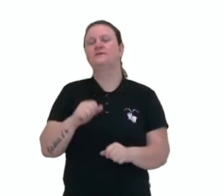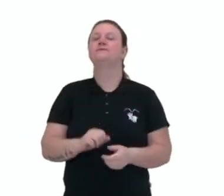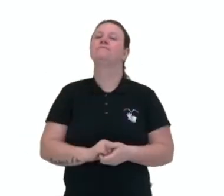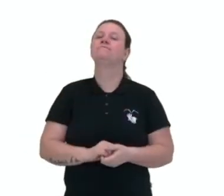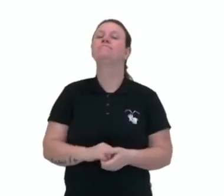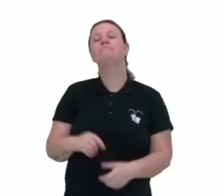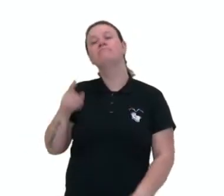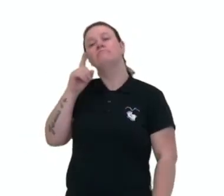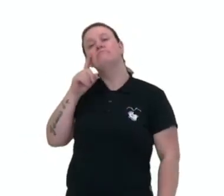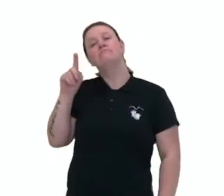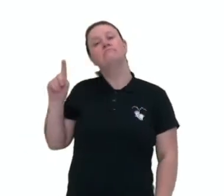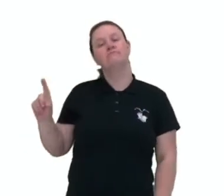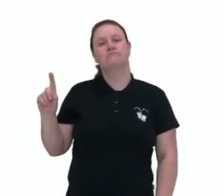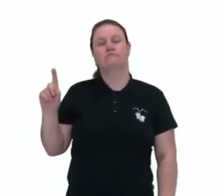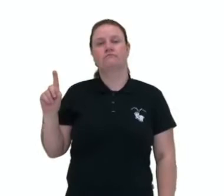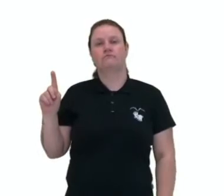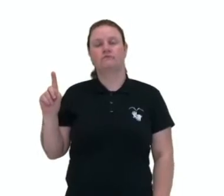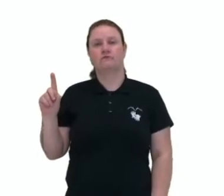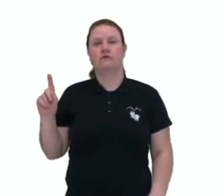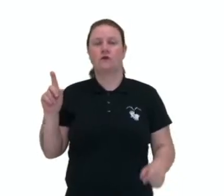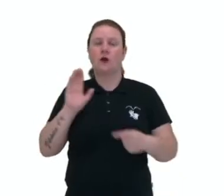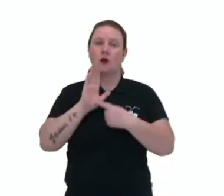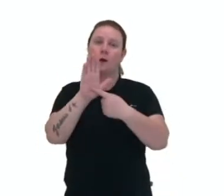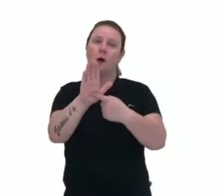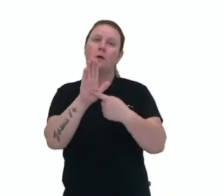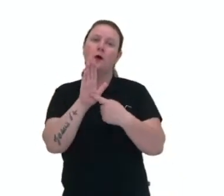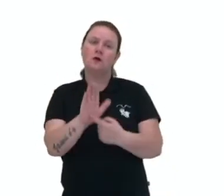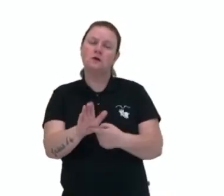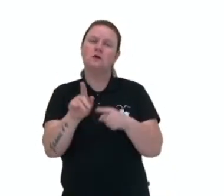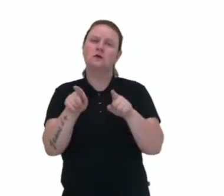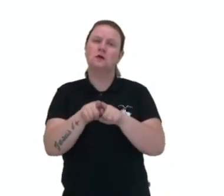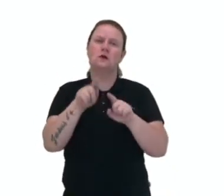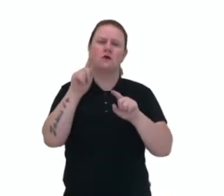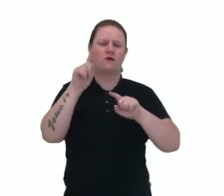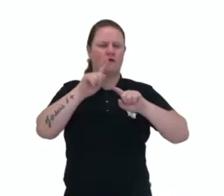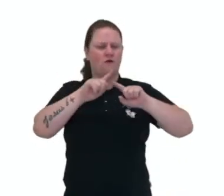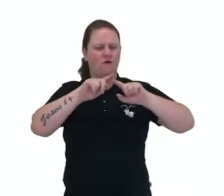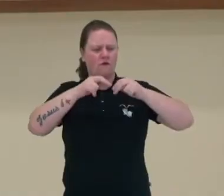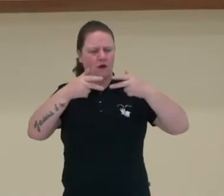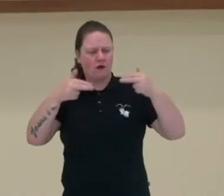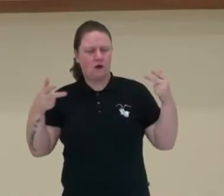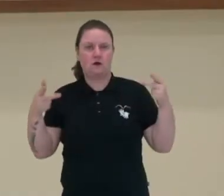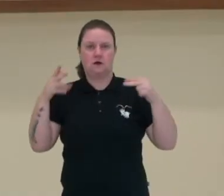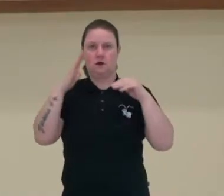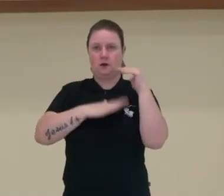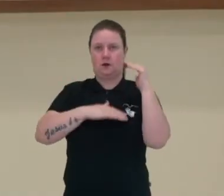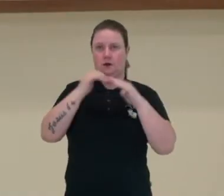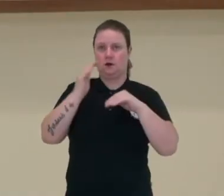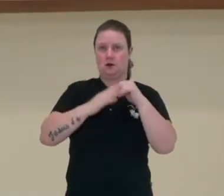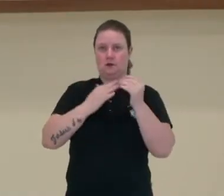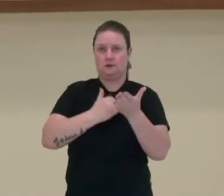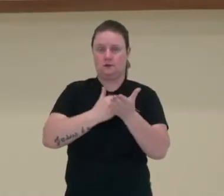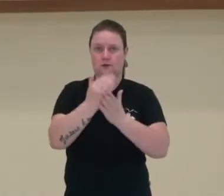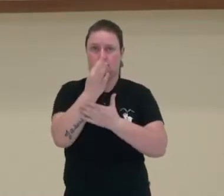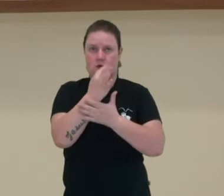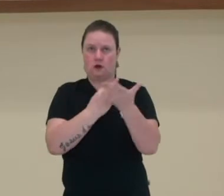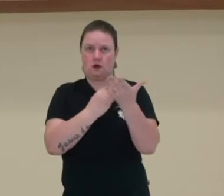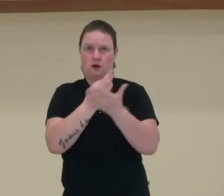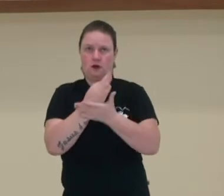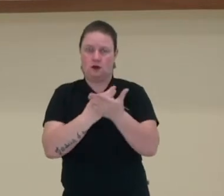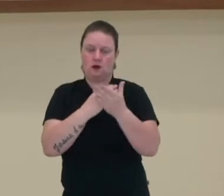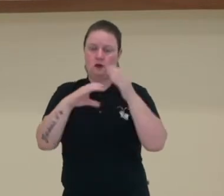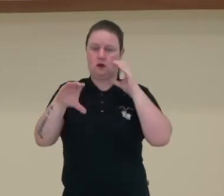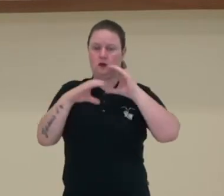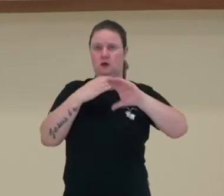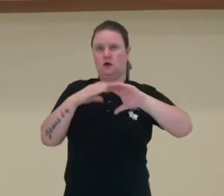pessoal, que estão sendo mostradas ali várias profissões. Ele iniciou texto, iniciou a letra da canção,